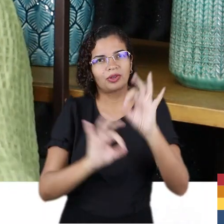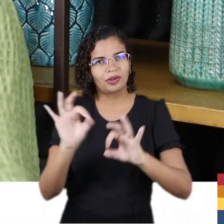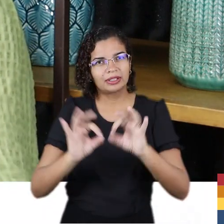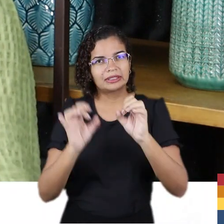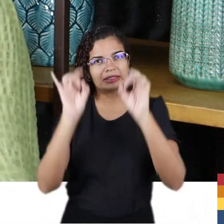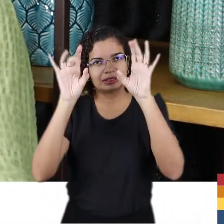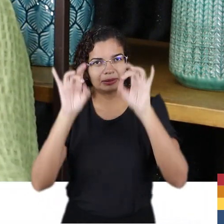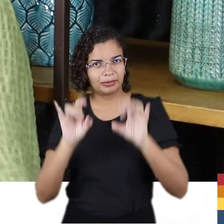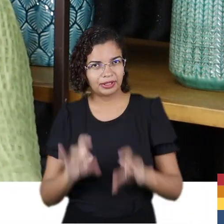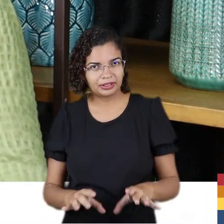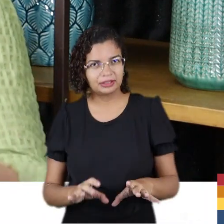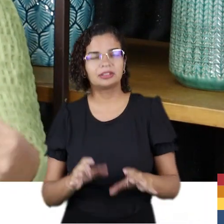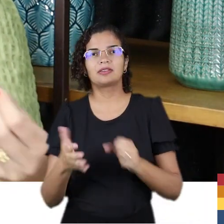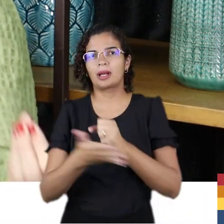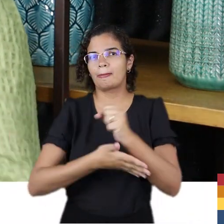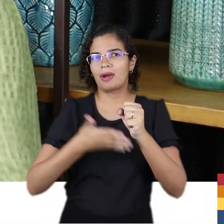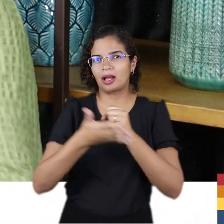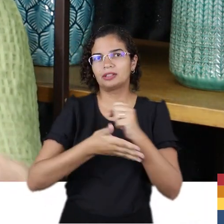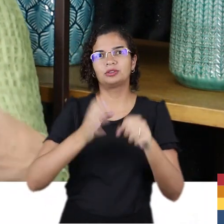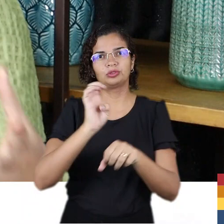tem, é forte